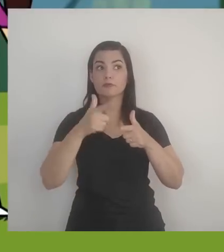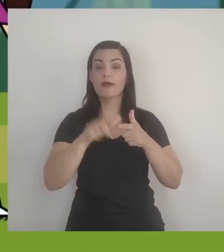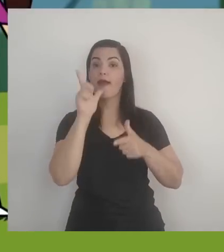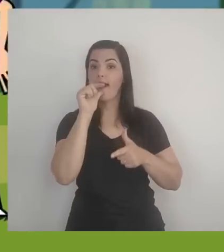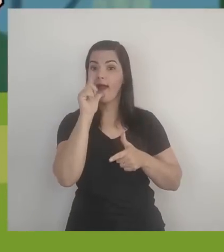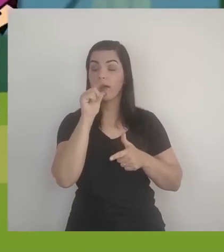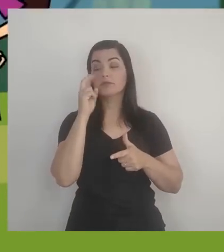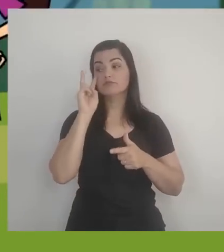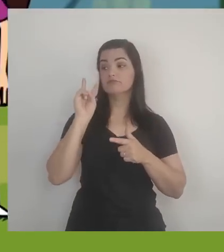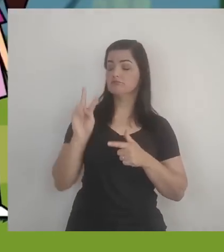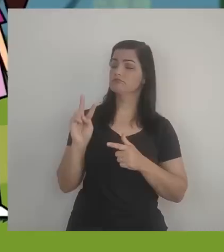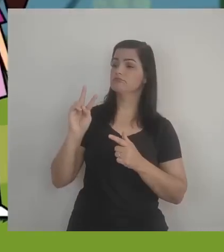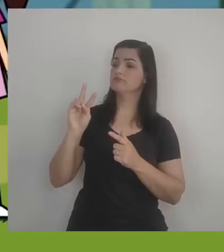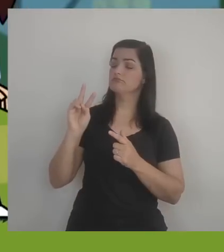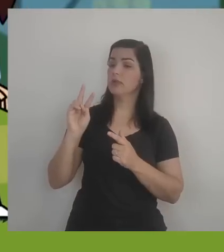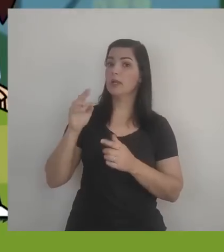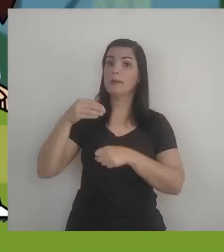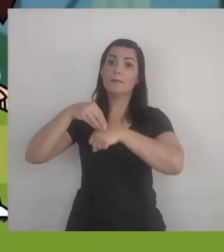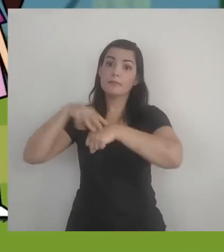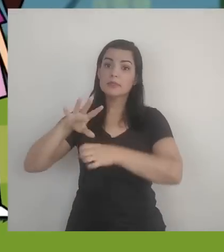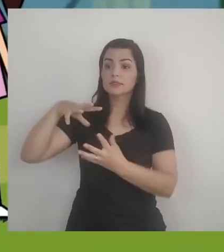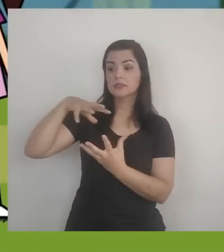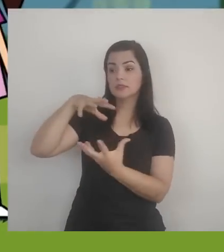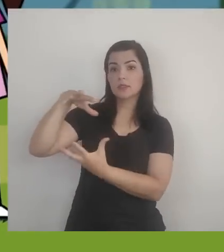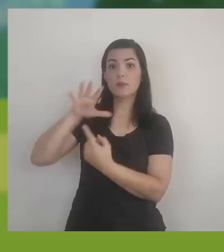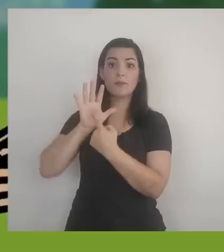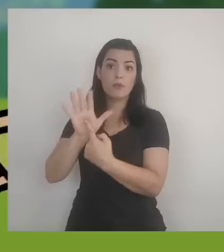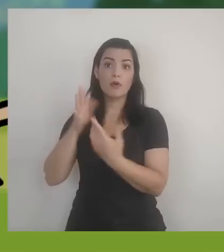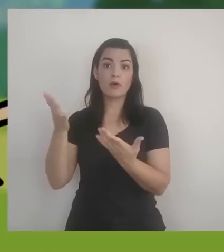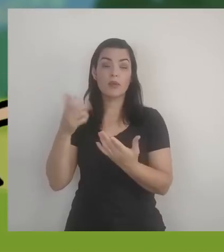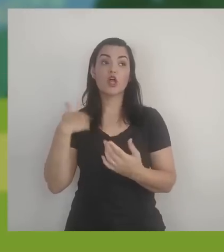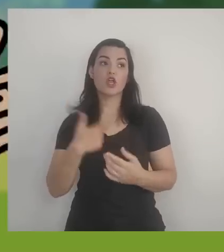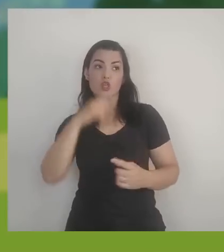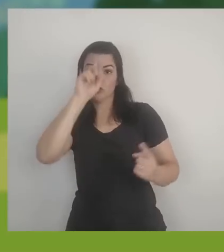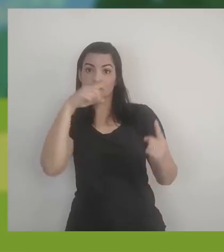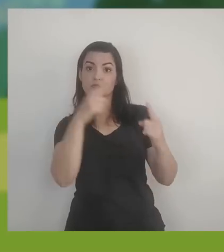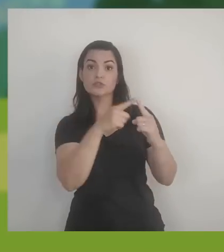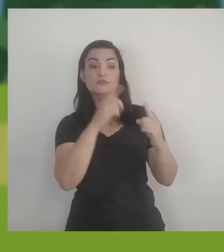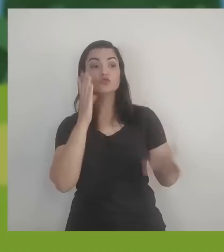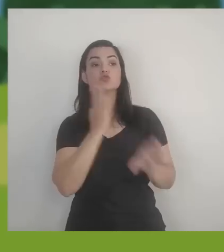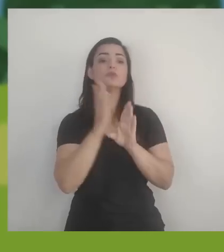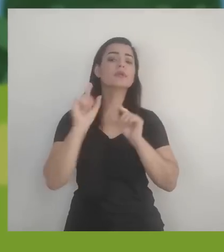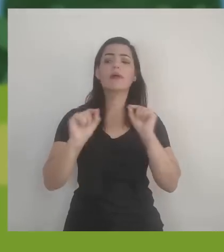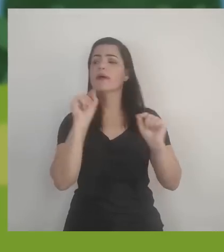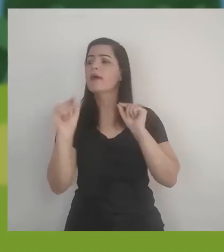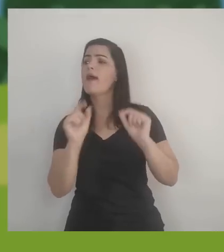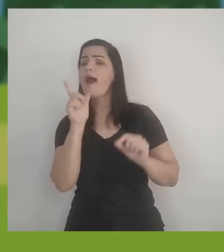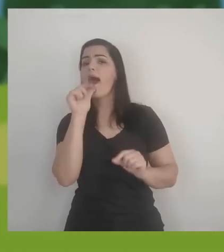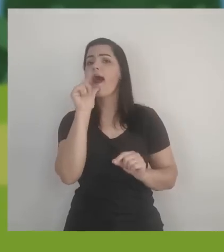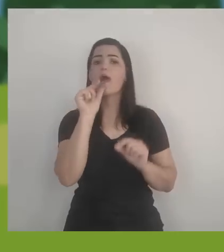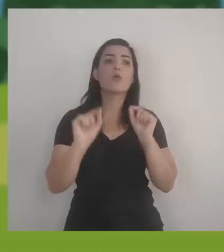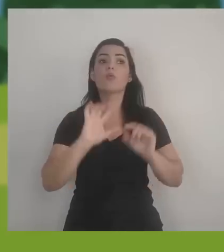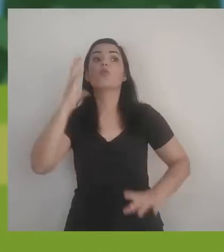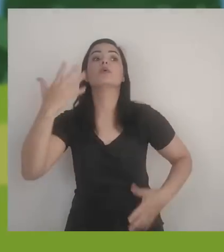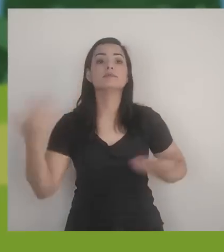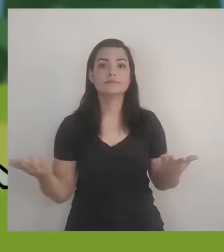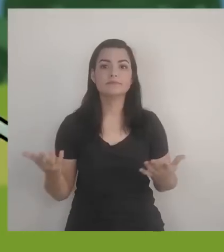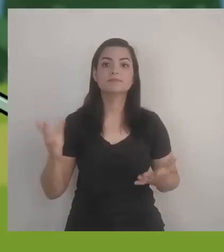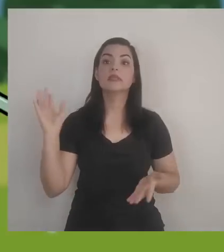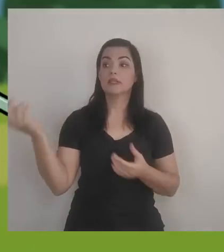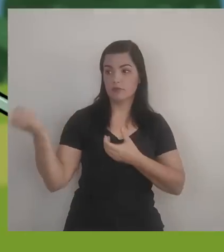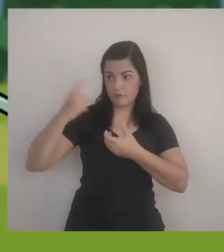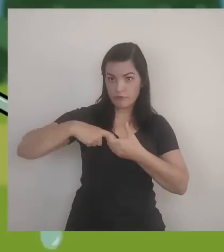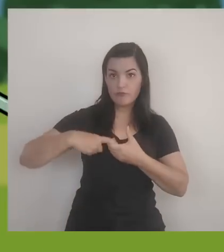Nossa missão deve ser descobrir o que está acontecendo com a água do parque. E trazer ela de volta! Exatamente, deixa eu ver isso